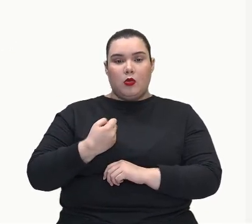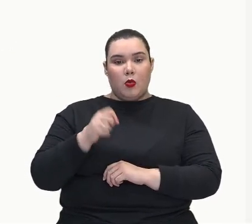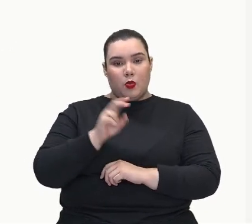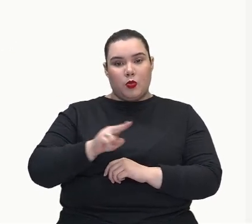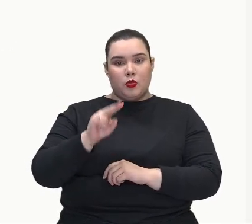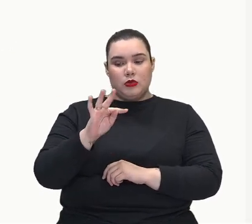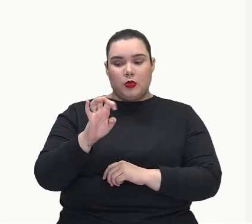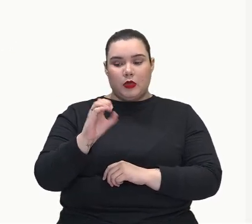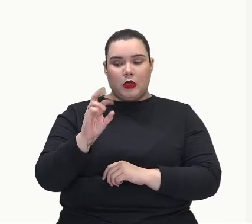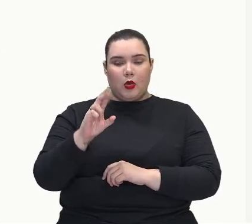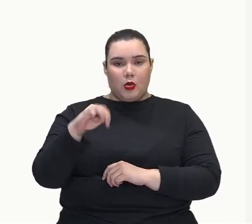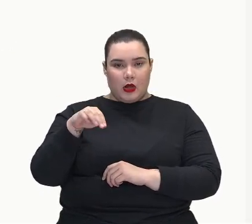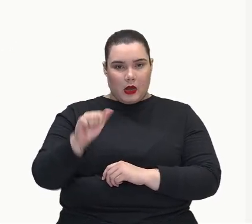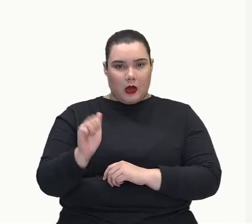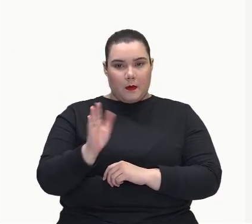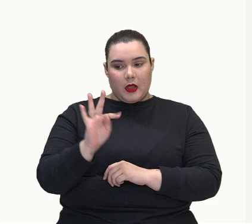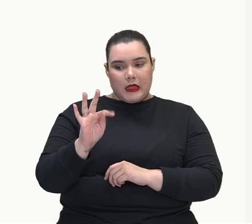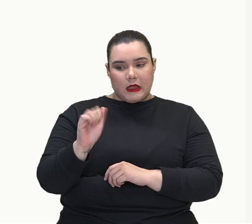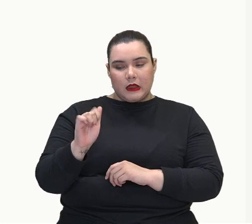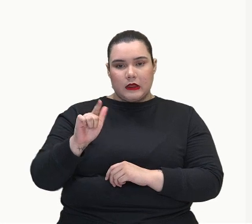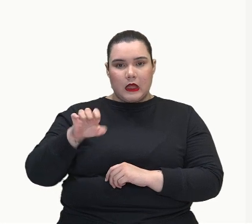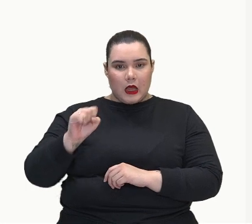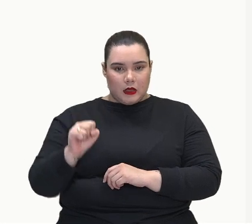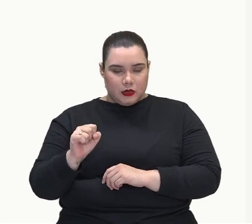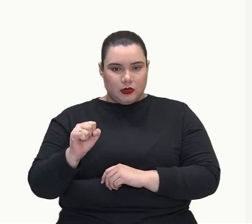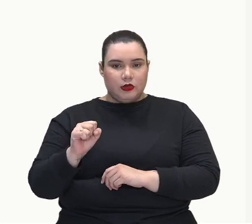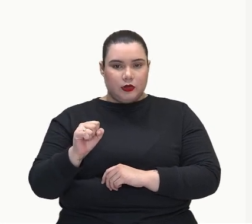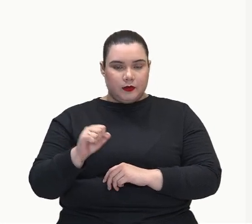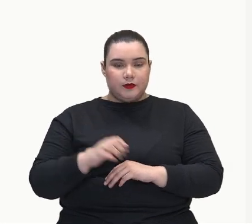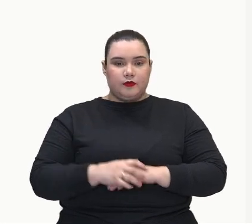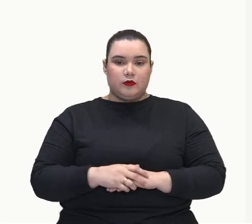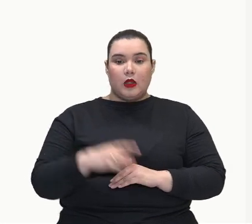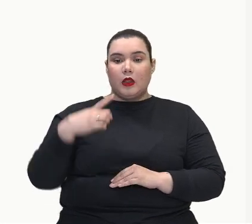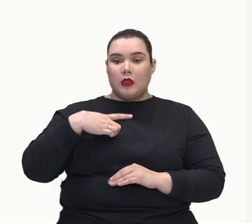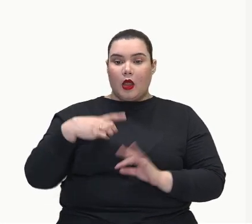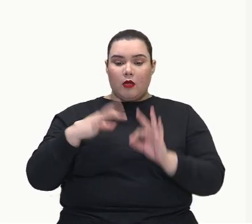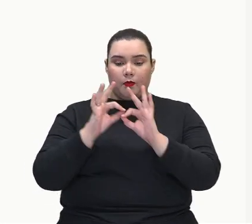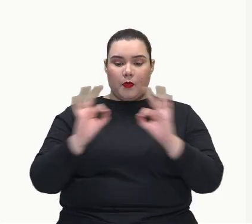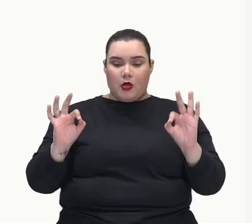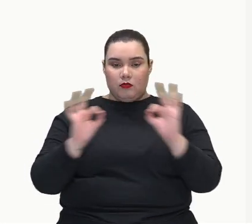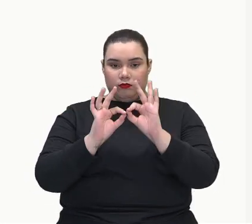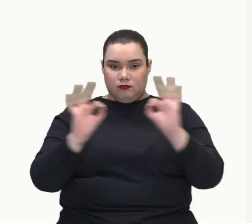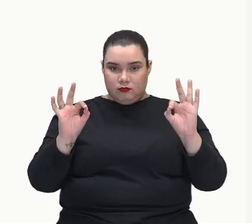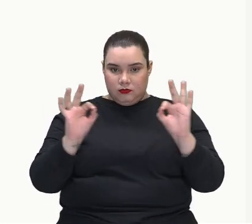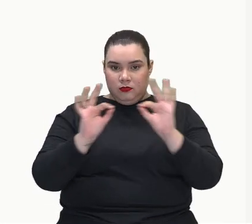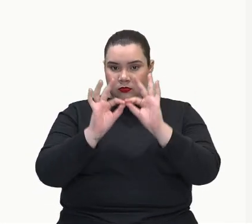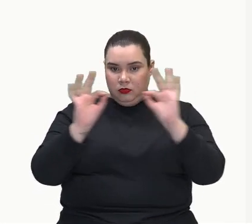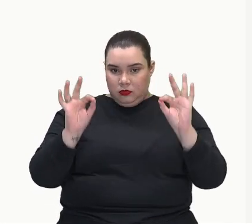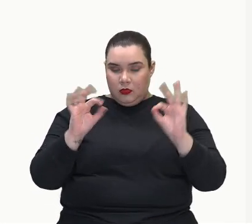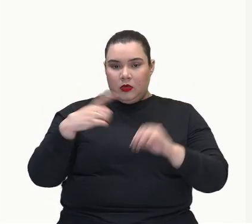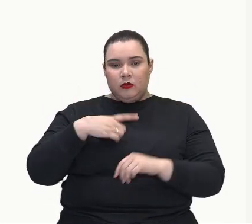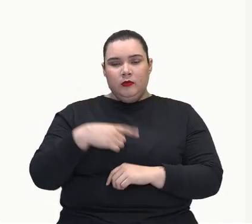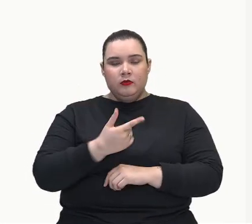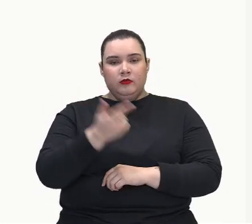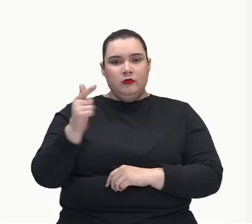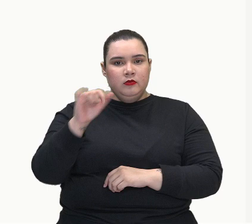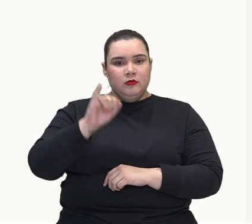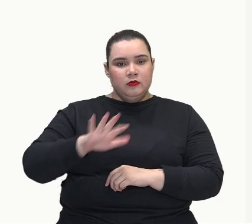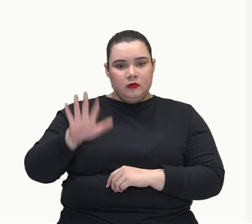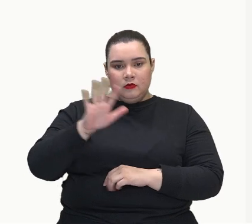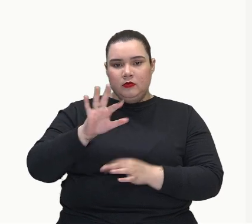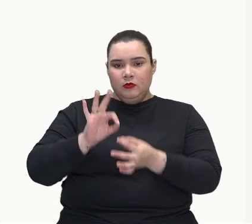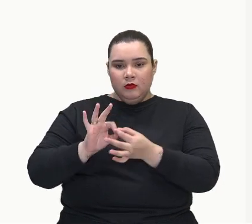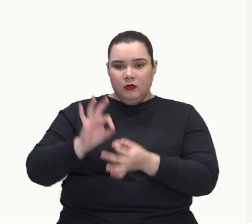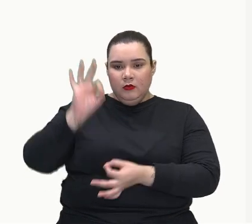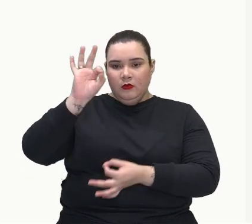de Tales. Basta a gente ter as nossas retas paralelas. Aqui a gente tem uma outra figura, ó. Temos